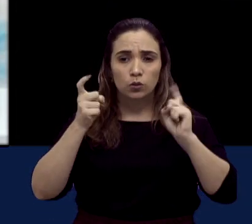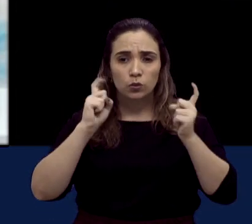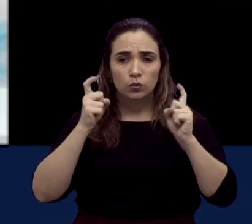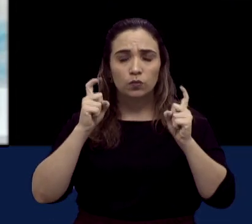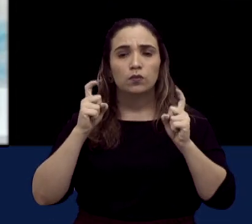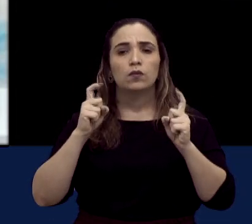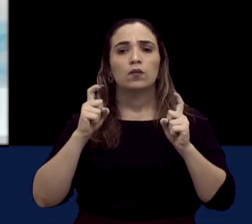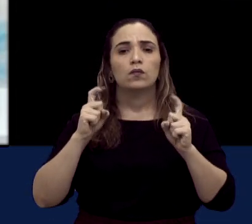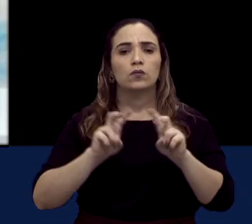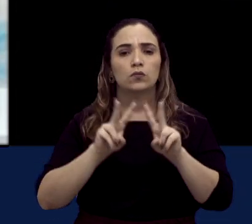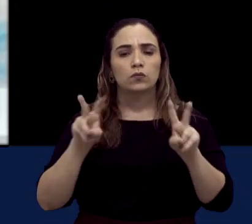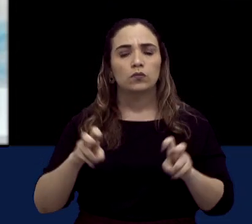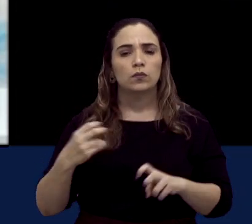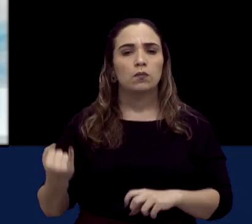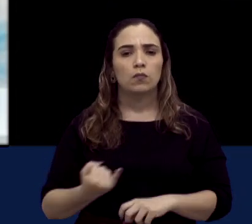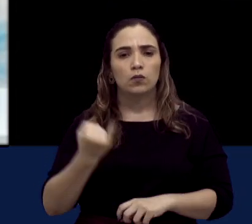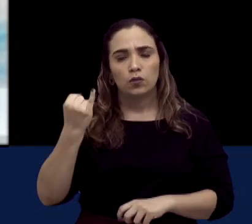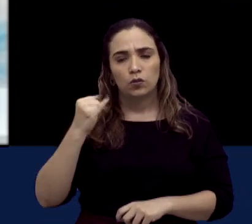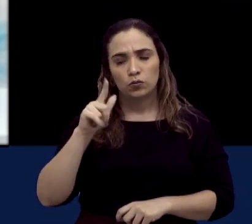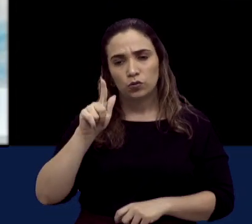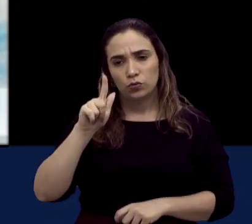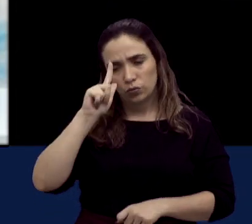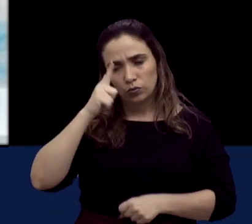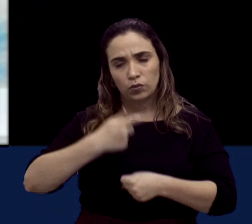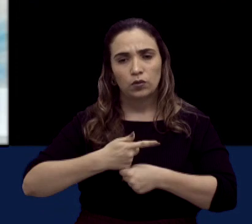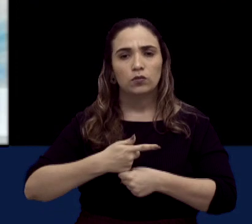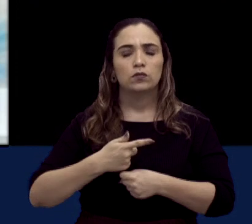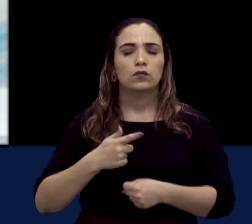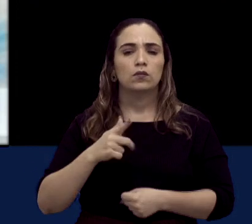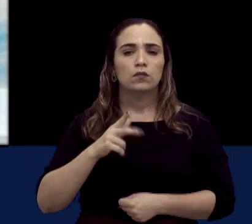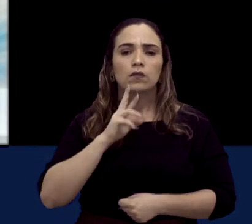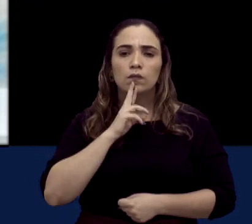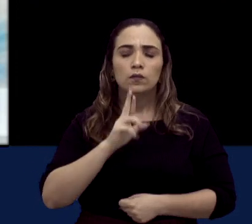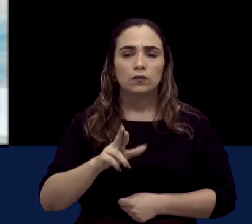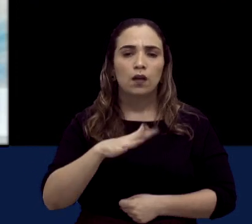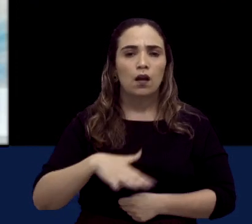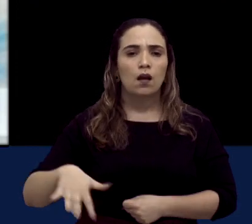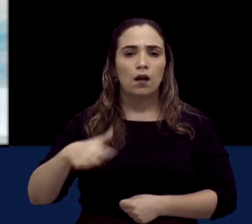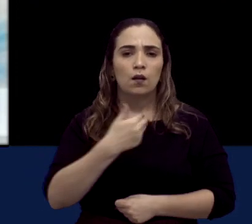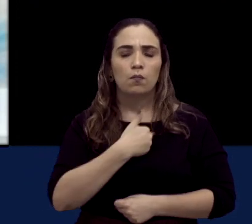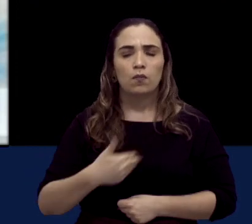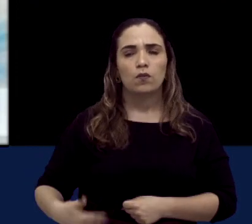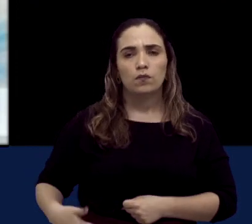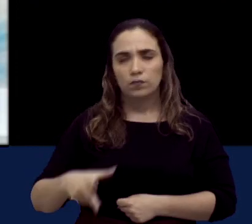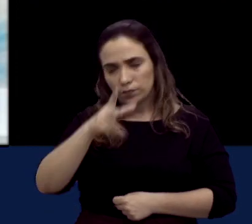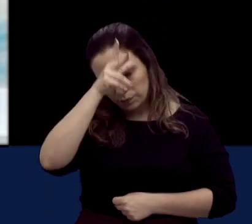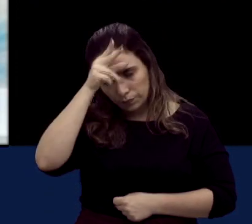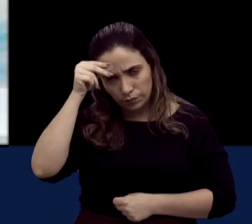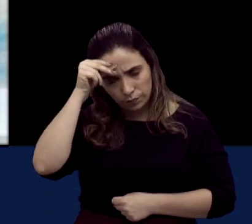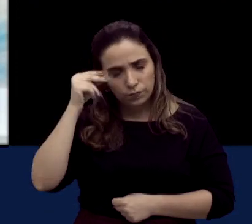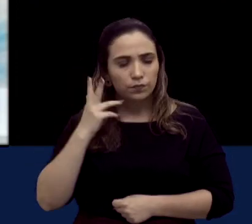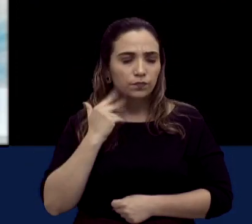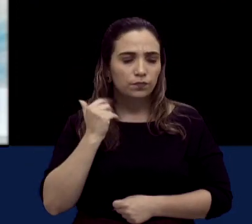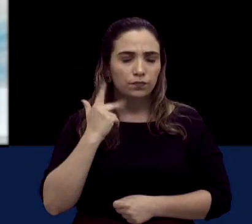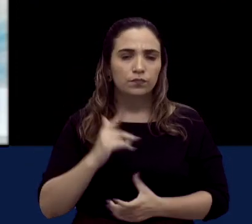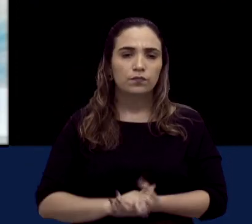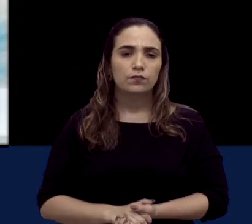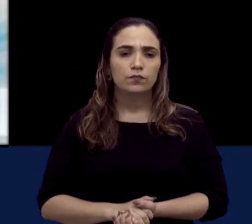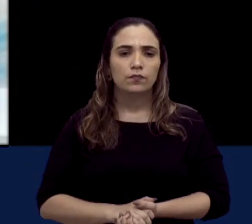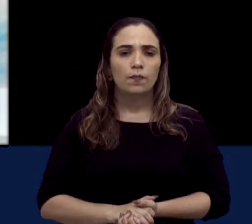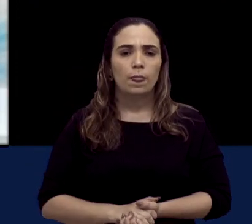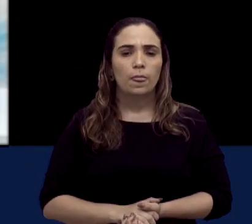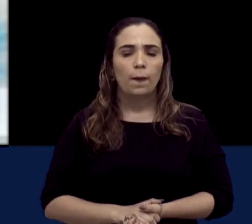teórico-empírica sobre a importância de uma gestão por resultado no setor público por meio da descrição do caso da Prefeitura